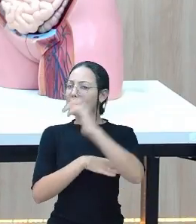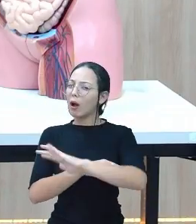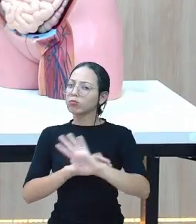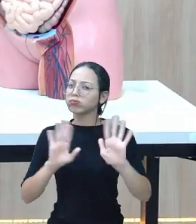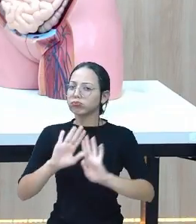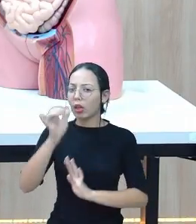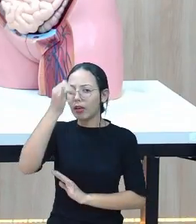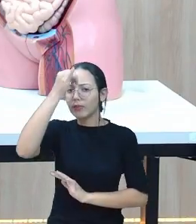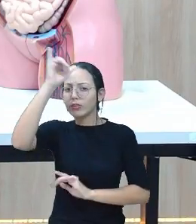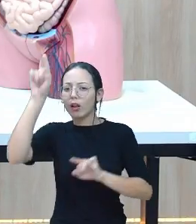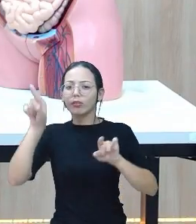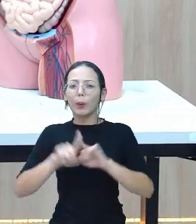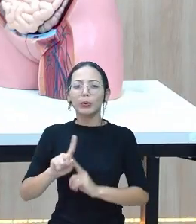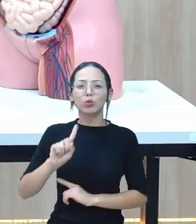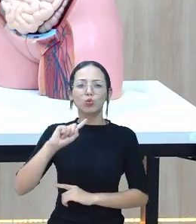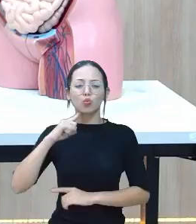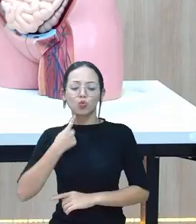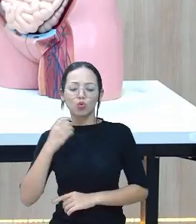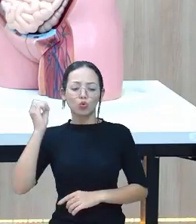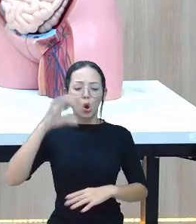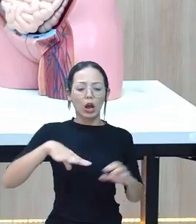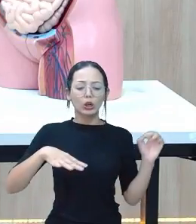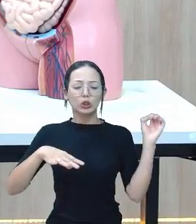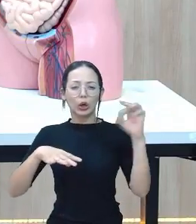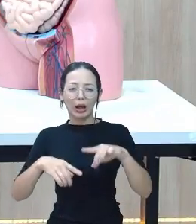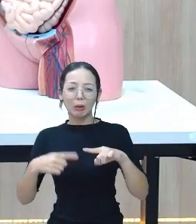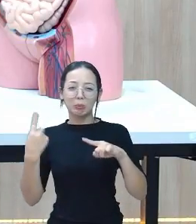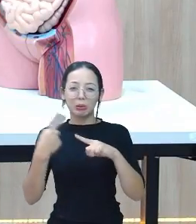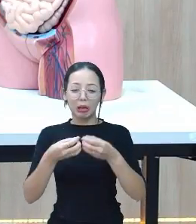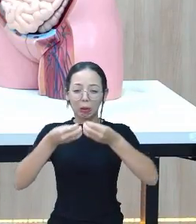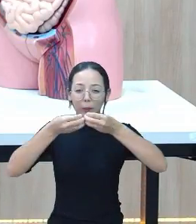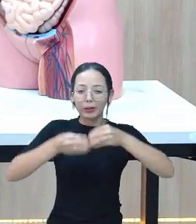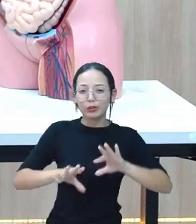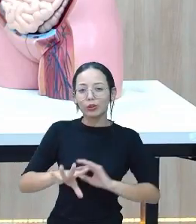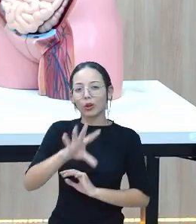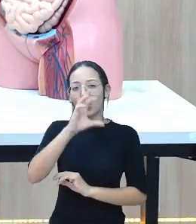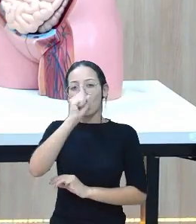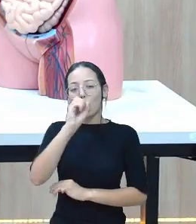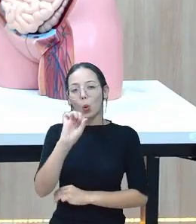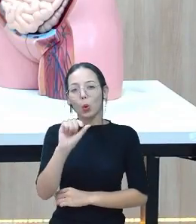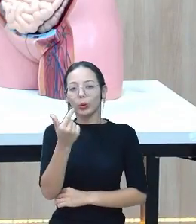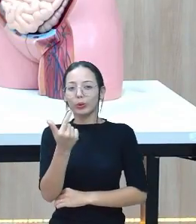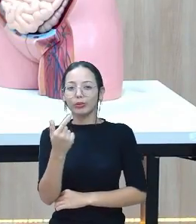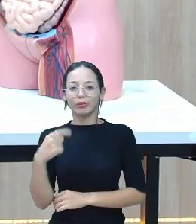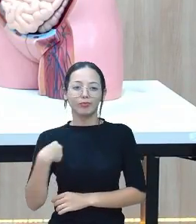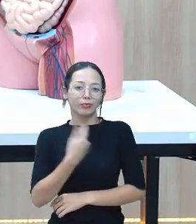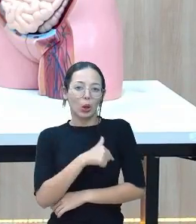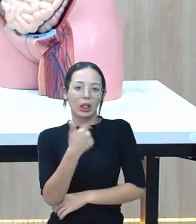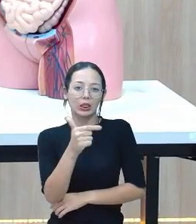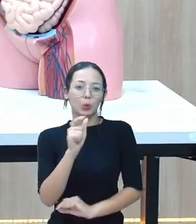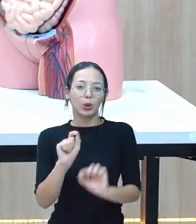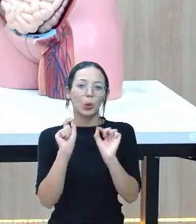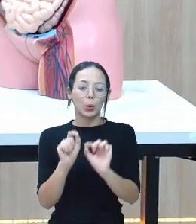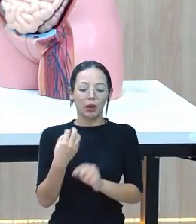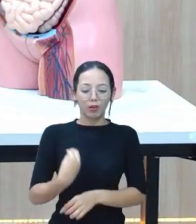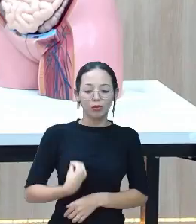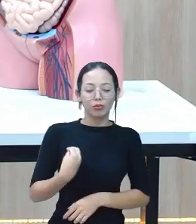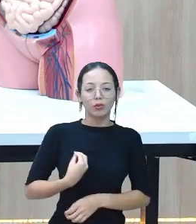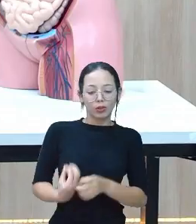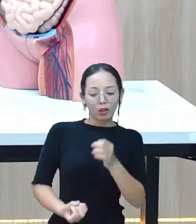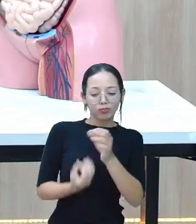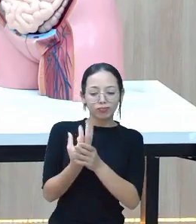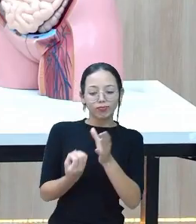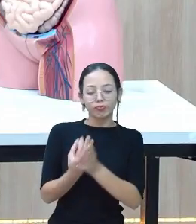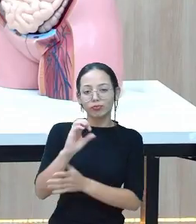a poluição. Isso afeta muito o oxigênio que nós respiramos e não vamos ter os seres que fabricam o